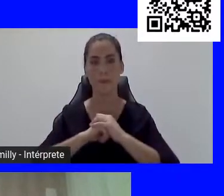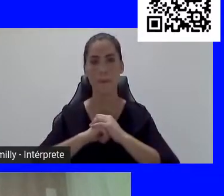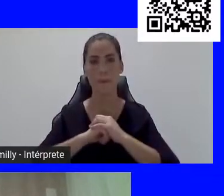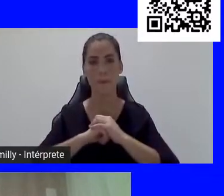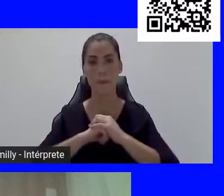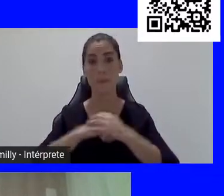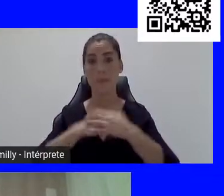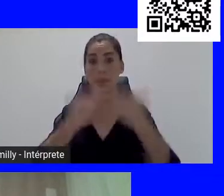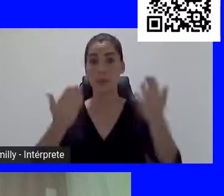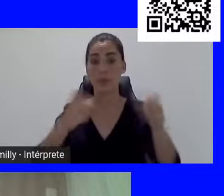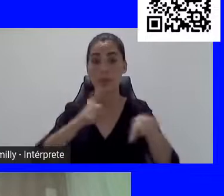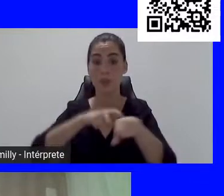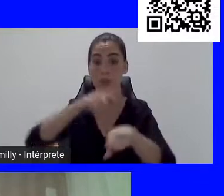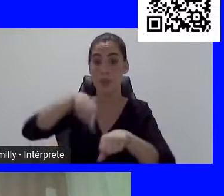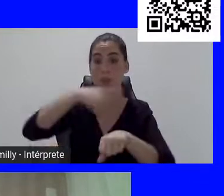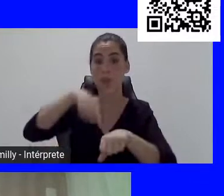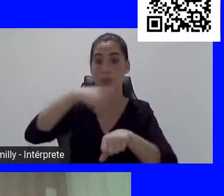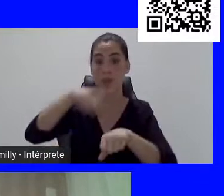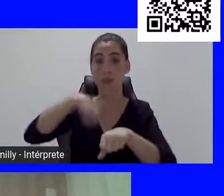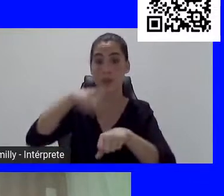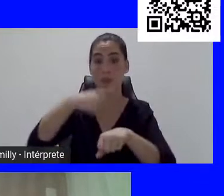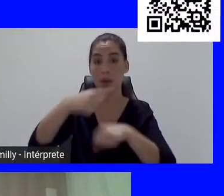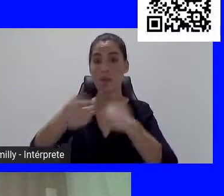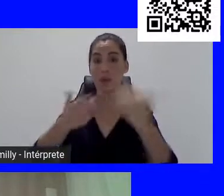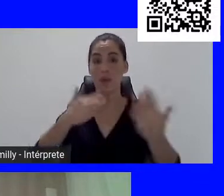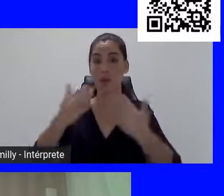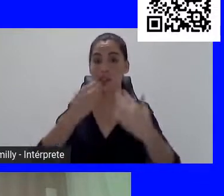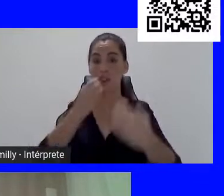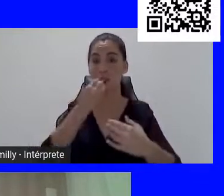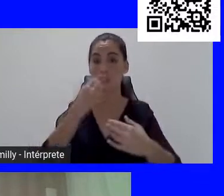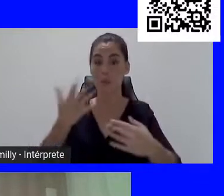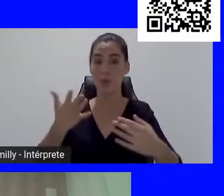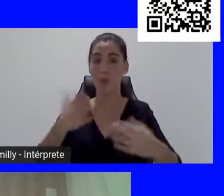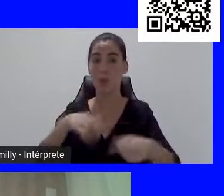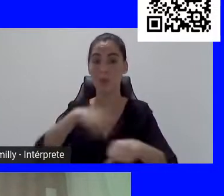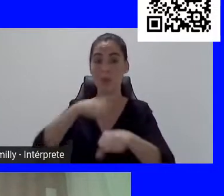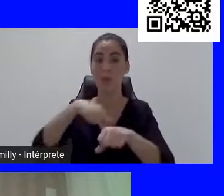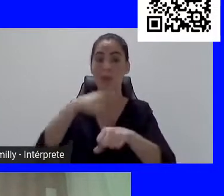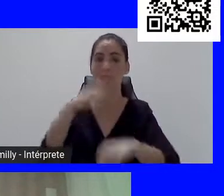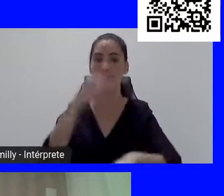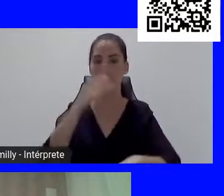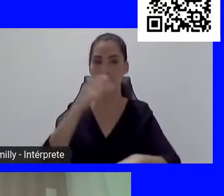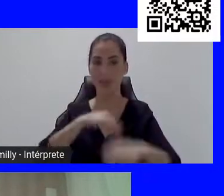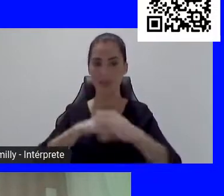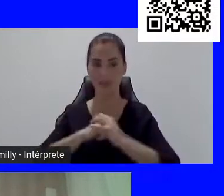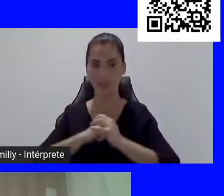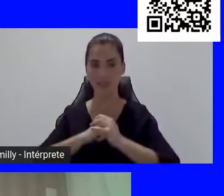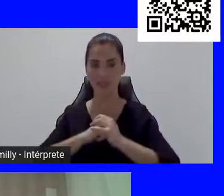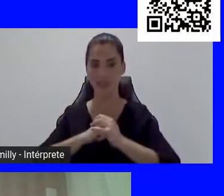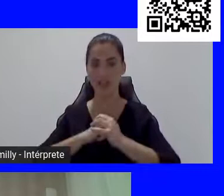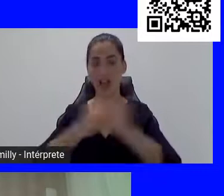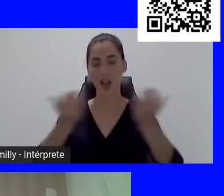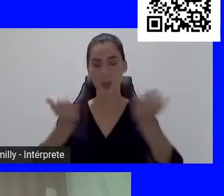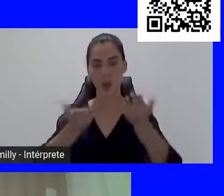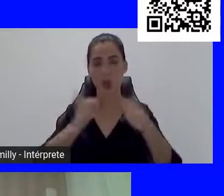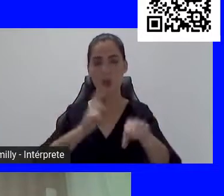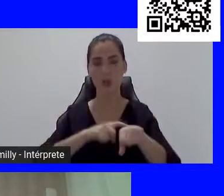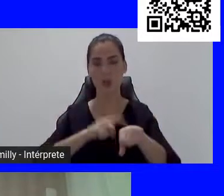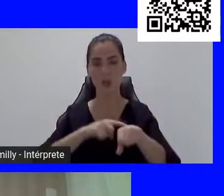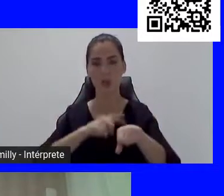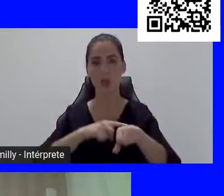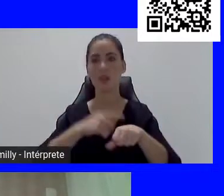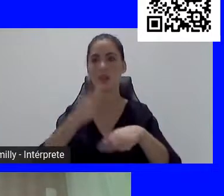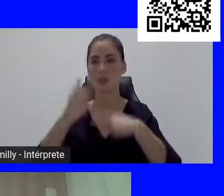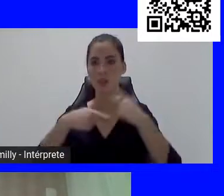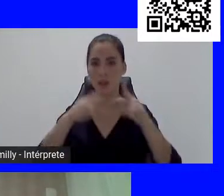né? Prosa boa, vai muito rápido. Eu queria agradecer agora a chegada a hora das considerações finais. Eu vou dar